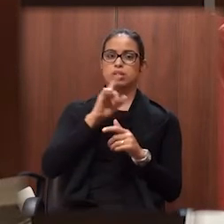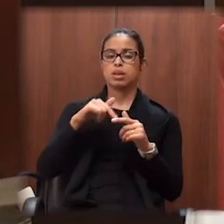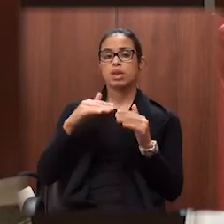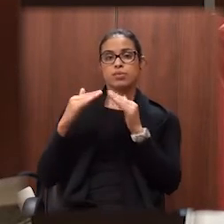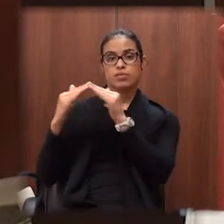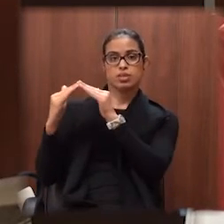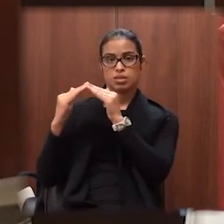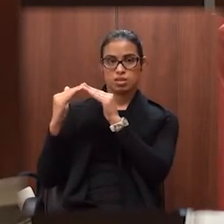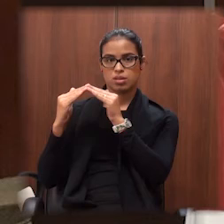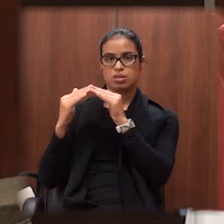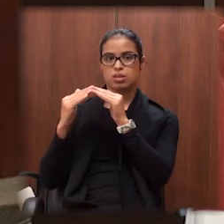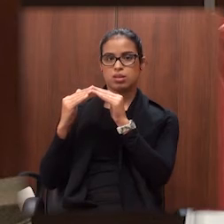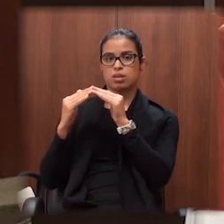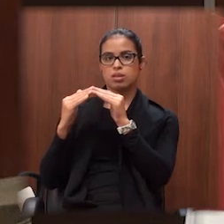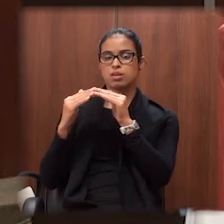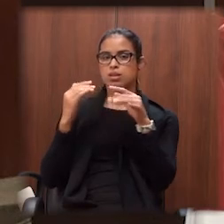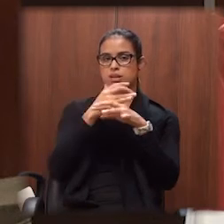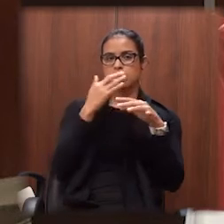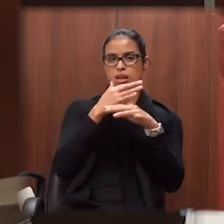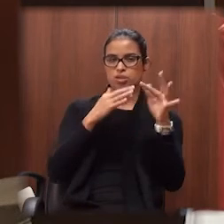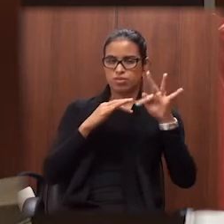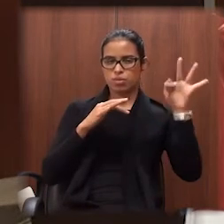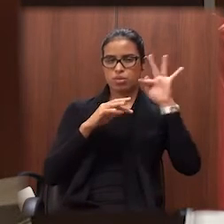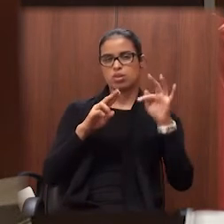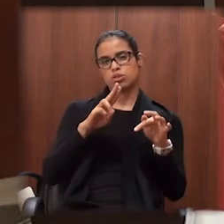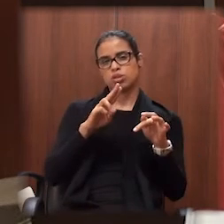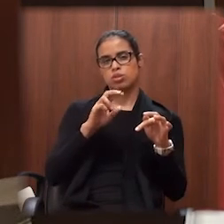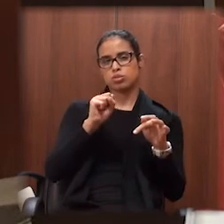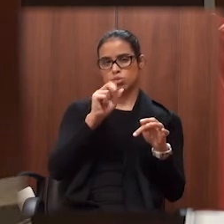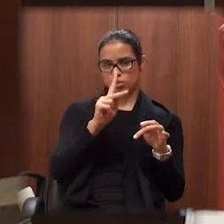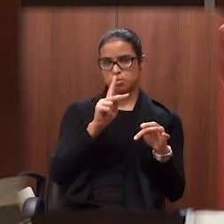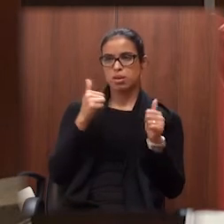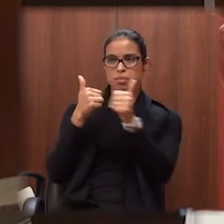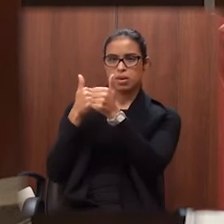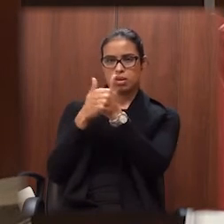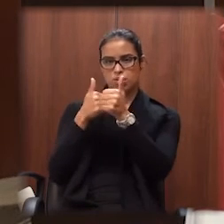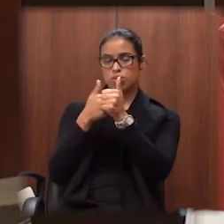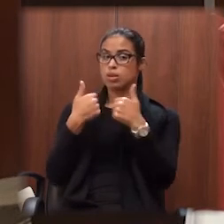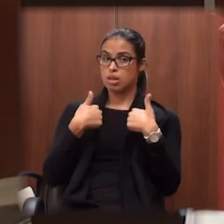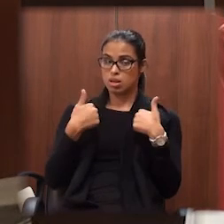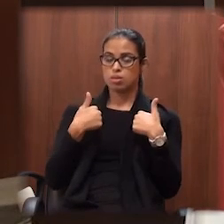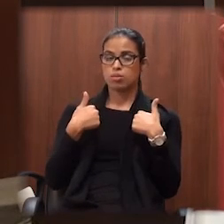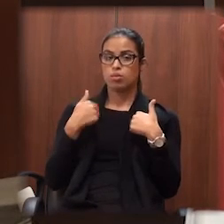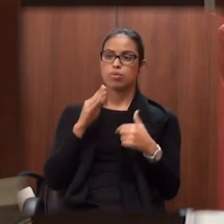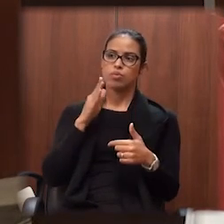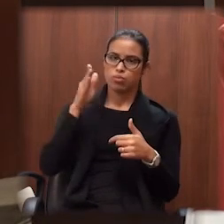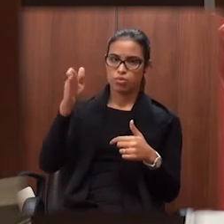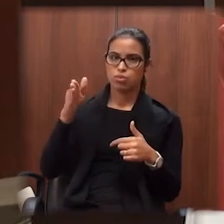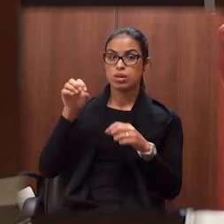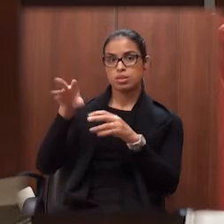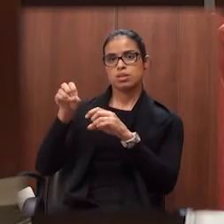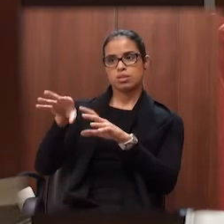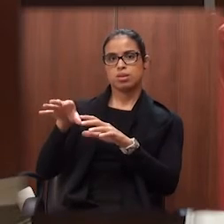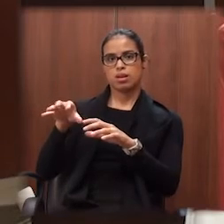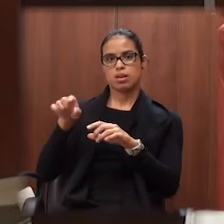na cidade universitária, logo na entrada da cidade universitária. Eu mesma fui dar aula